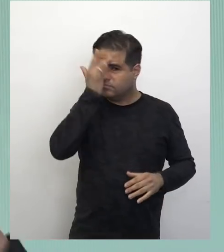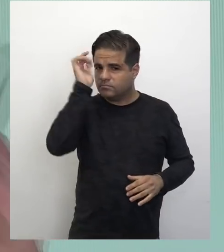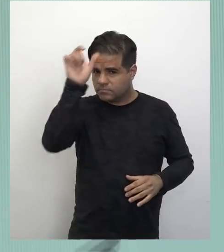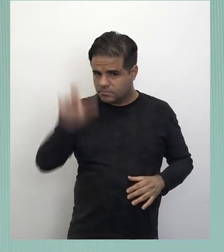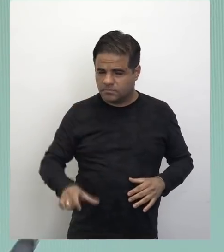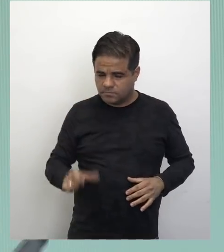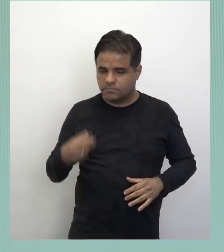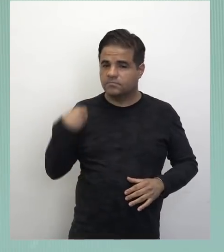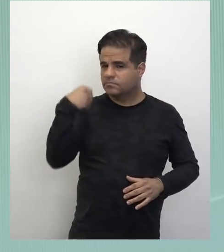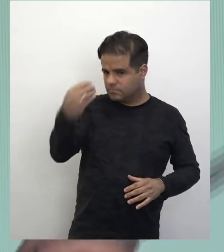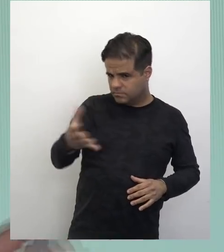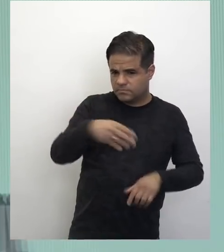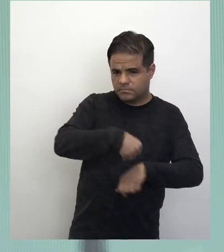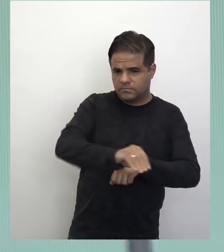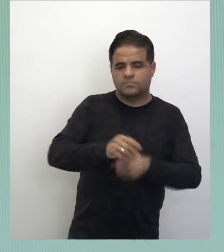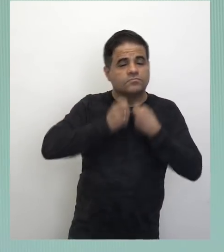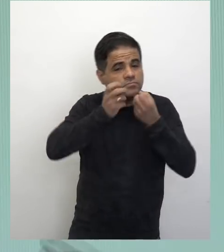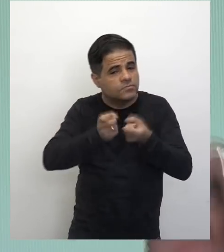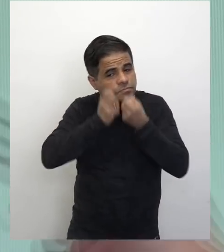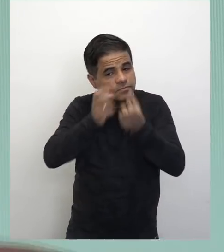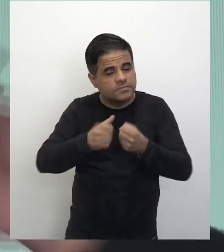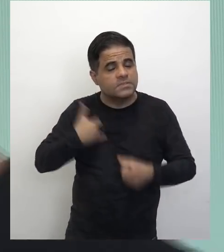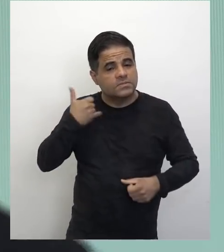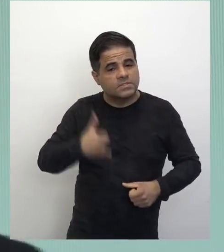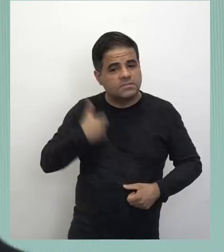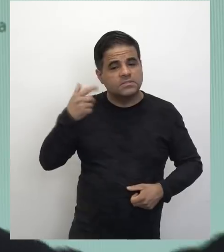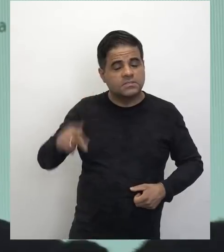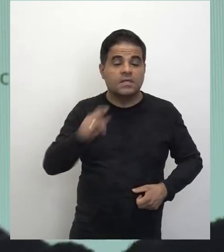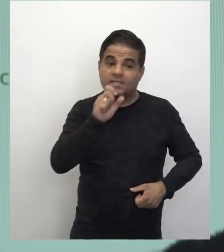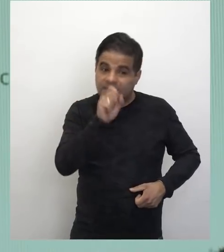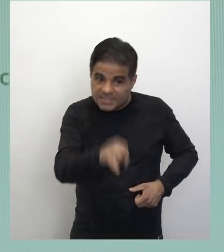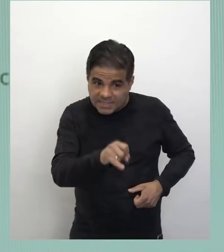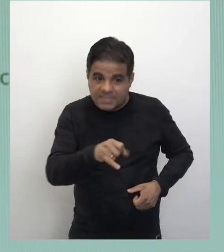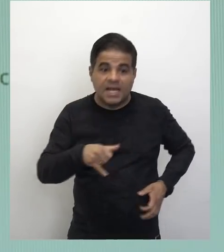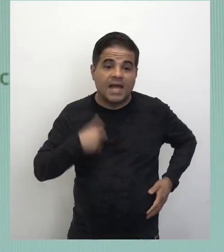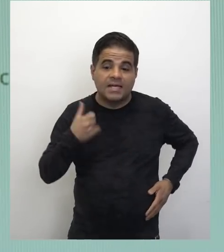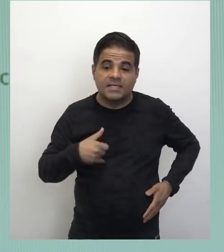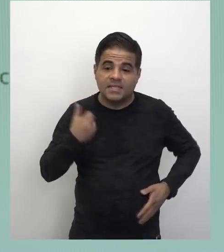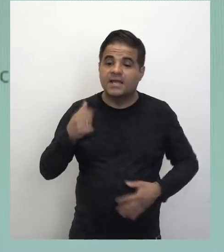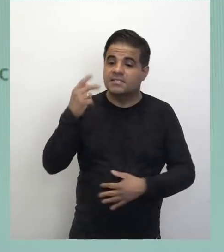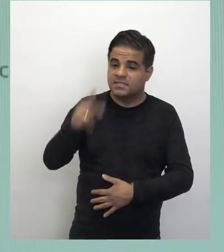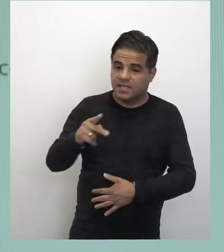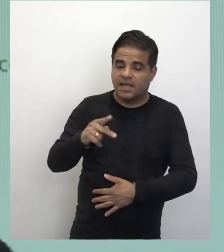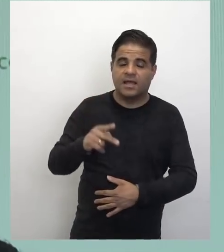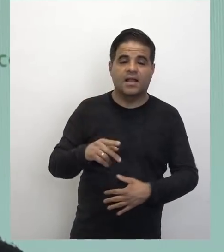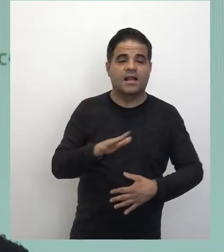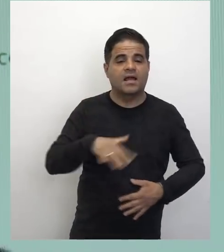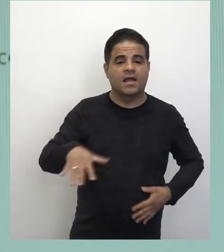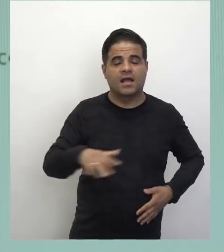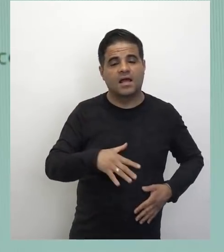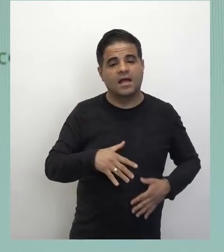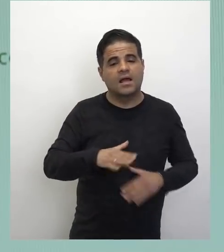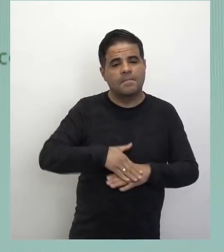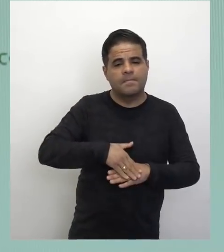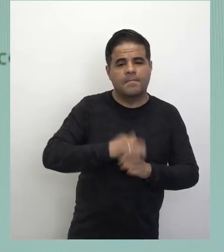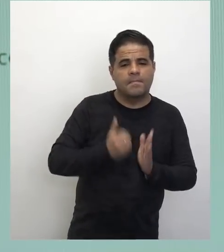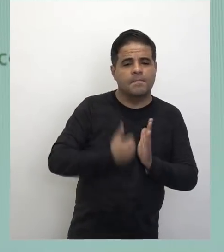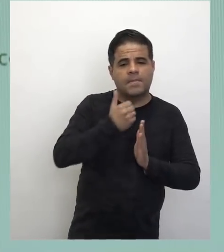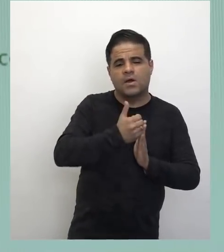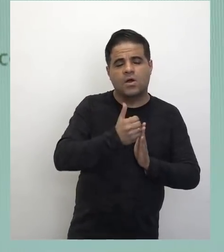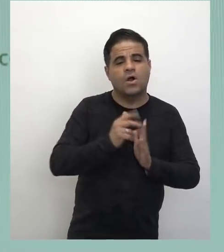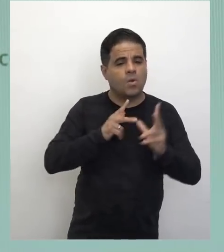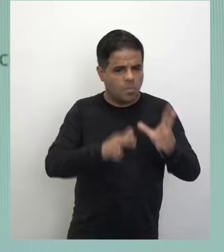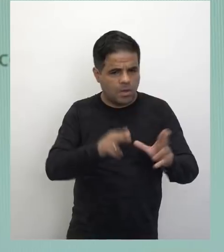dê essa primeira informação, que é a idade dela. Se a idade dela for maior ou igual